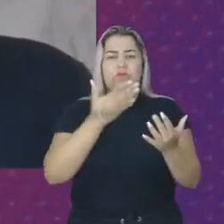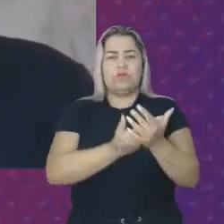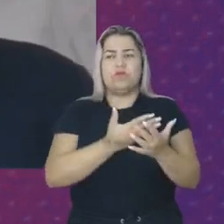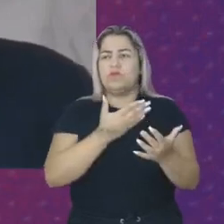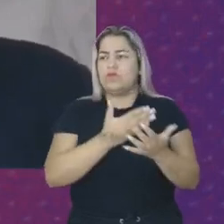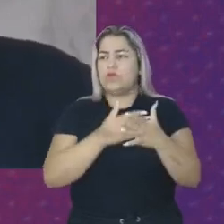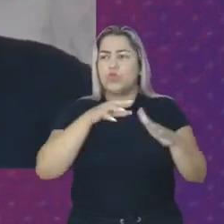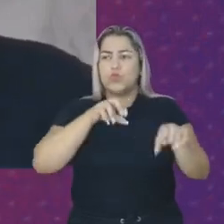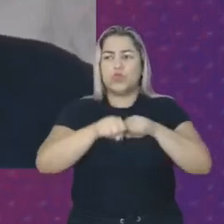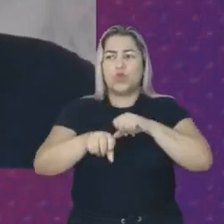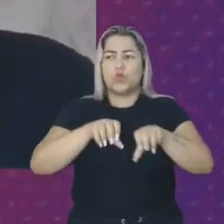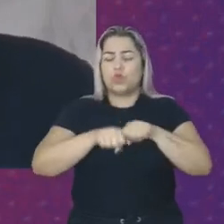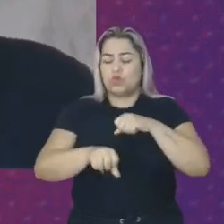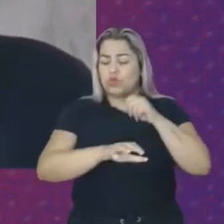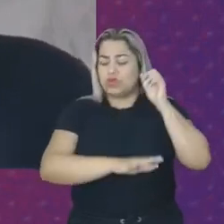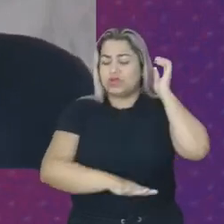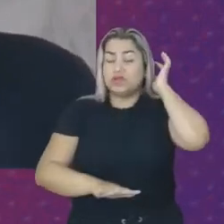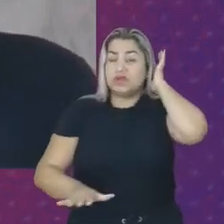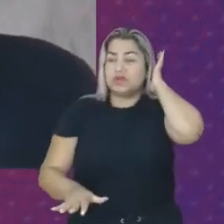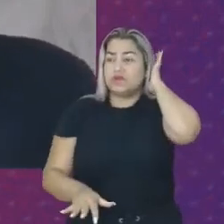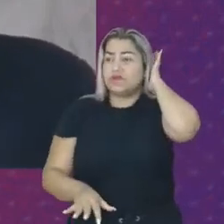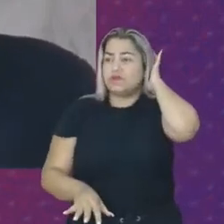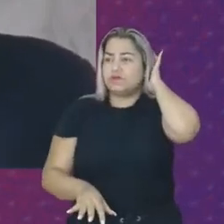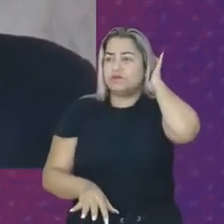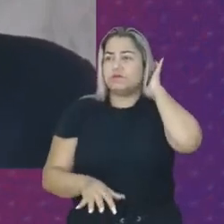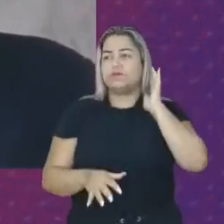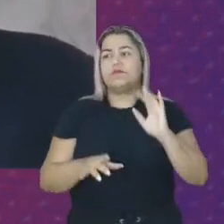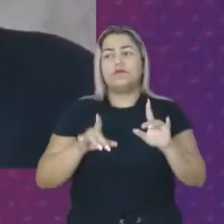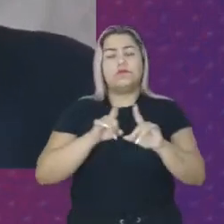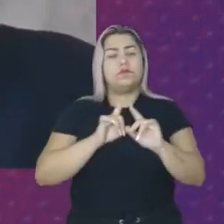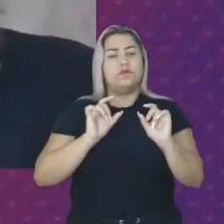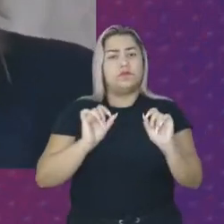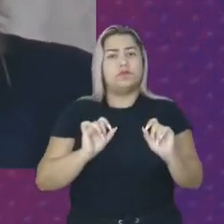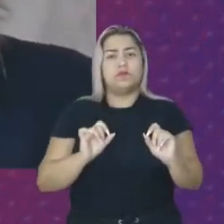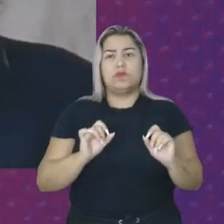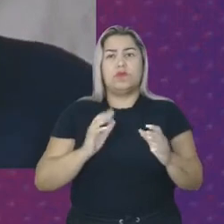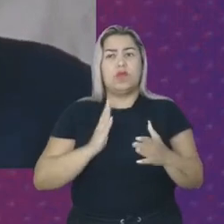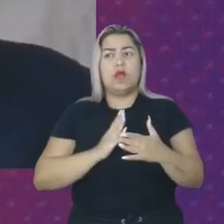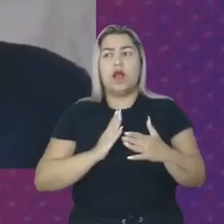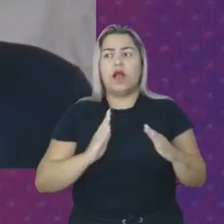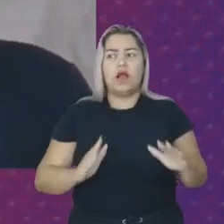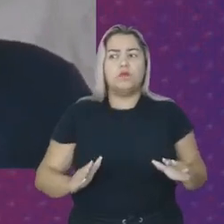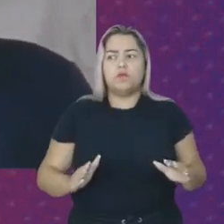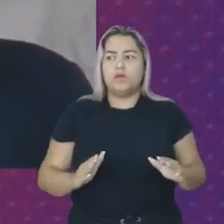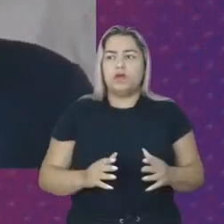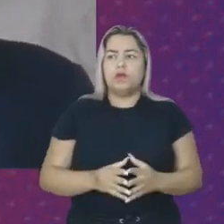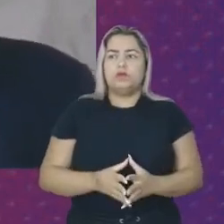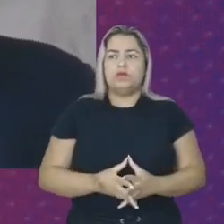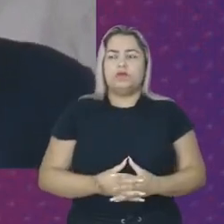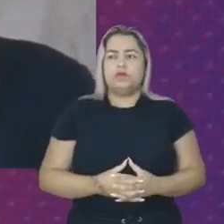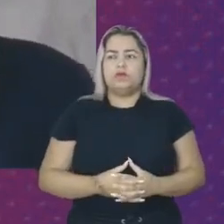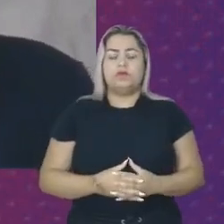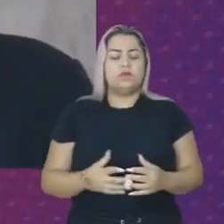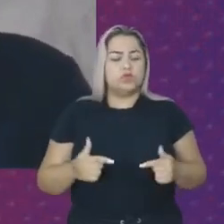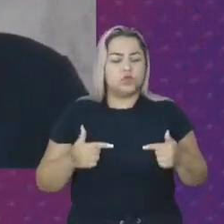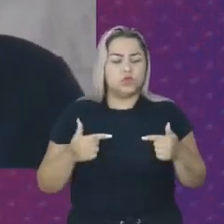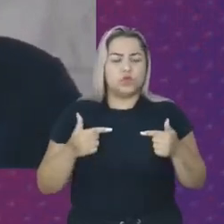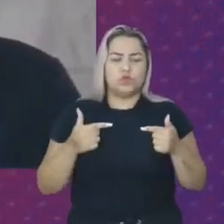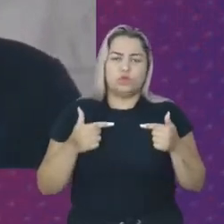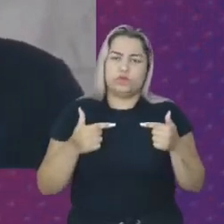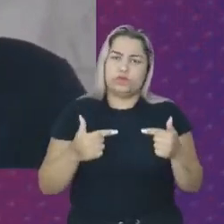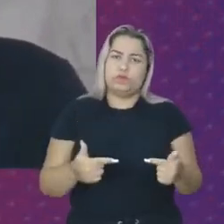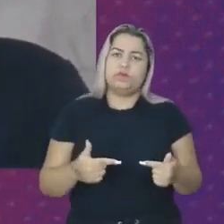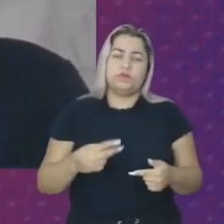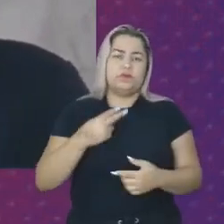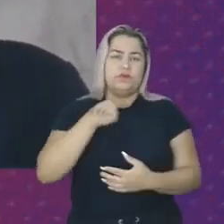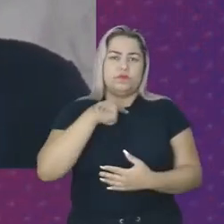assassinato de crianças. Então, isso precisa ser desmontado, isso precisa ser enfrentado. Nós